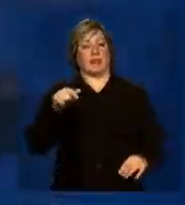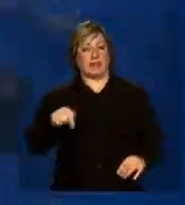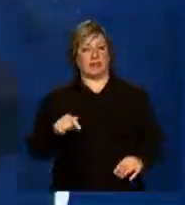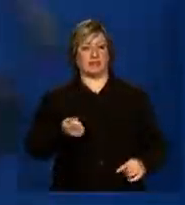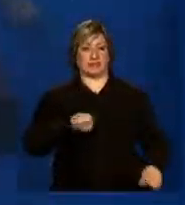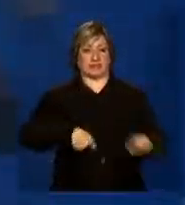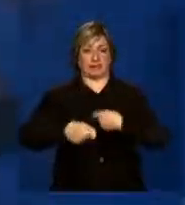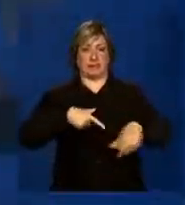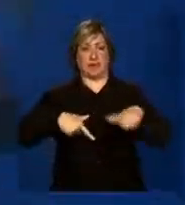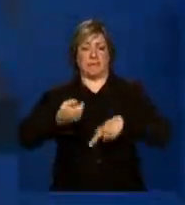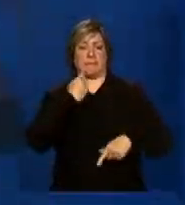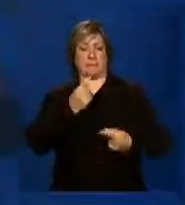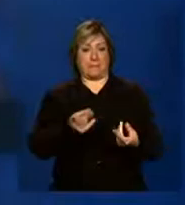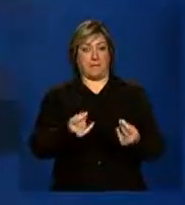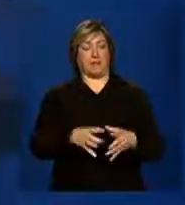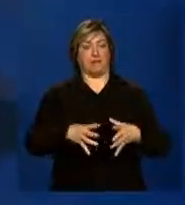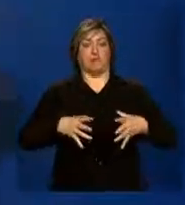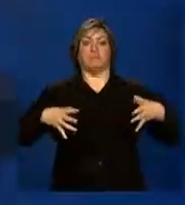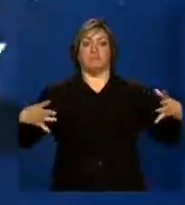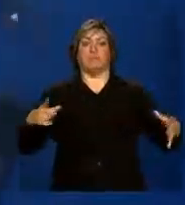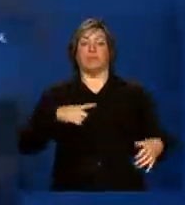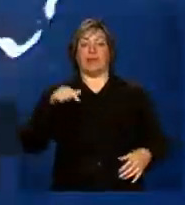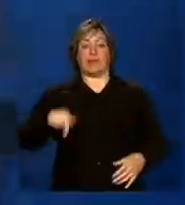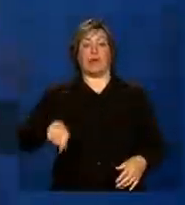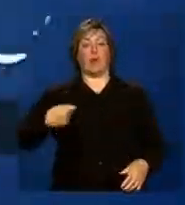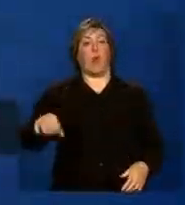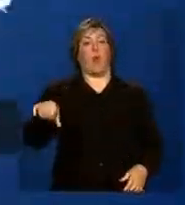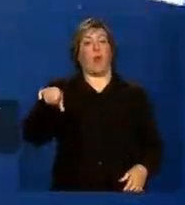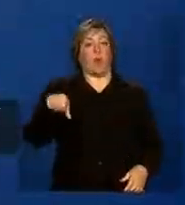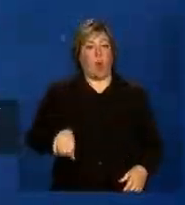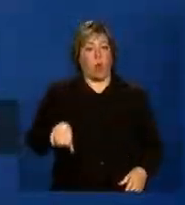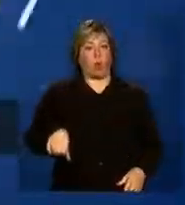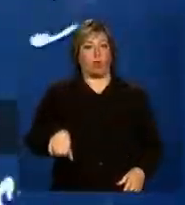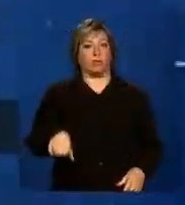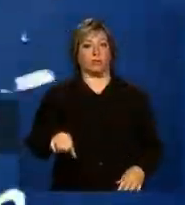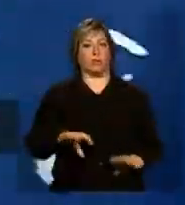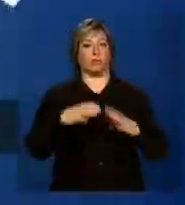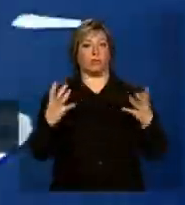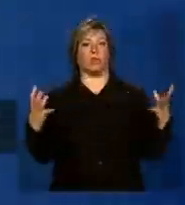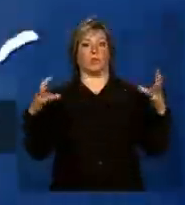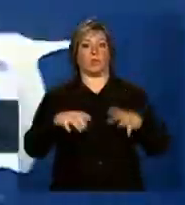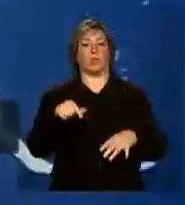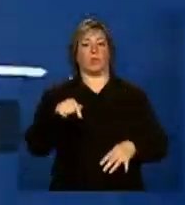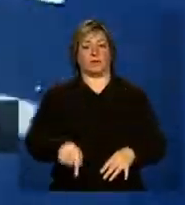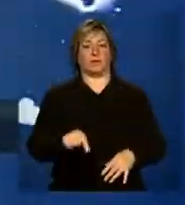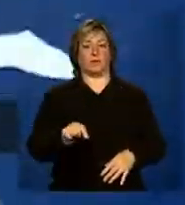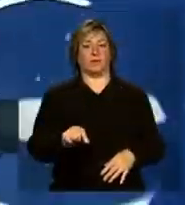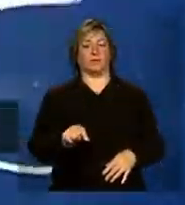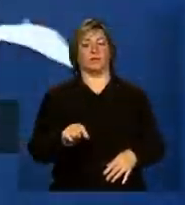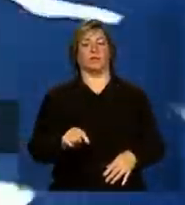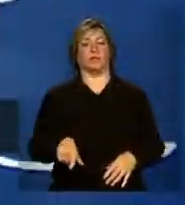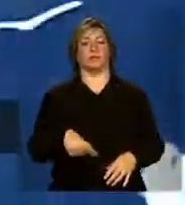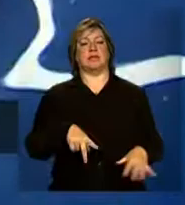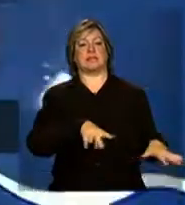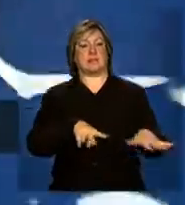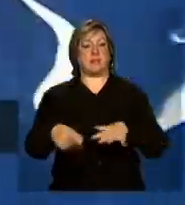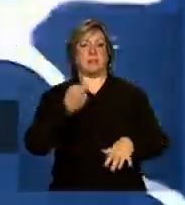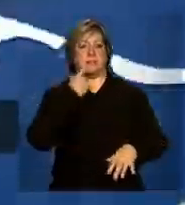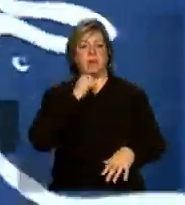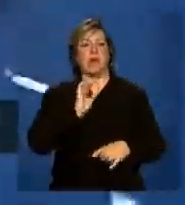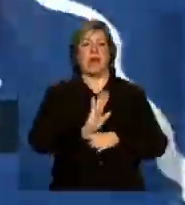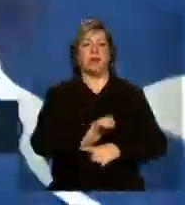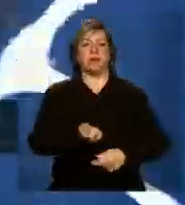desenvolvendo queremos durante essa nona semana do consumo do peixe fortalecer também o mercado